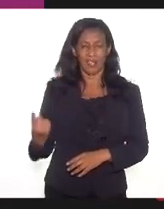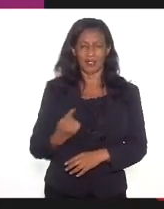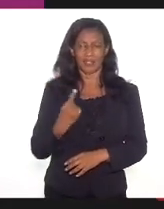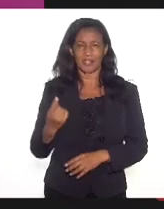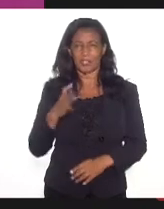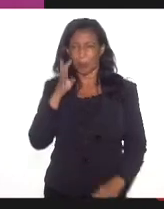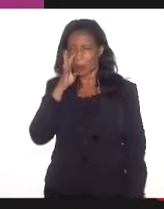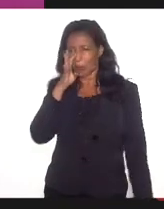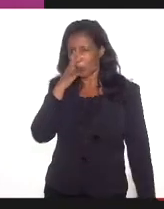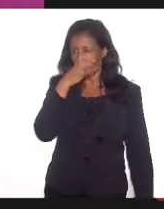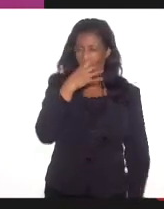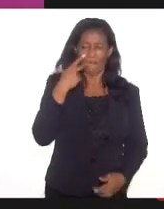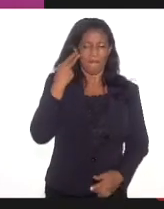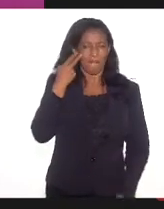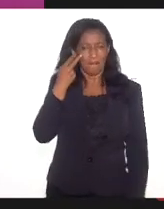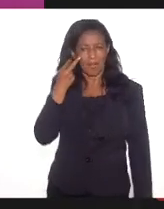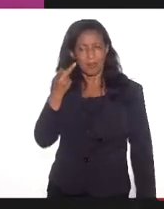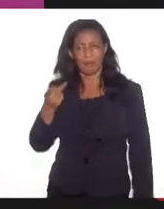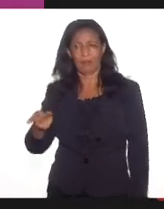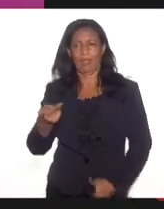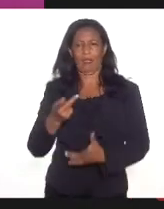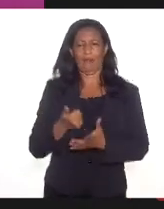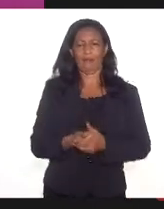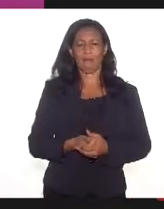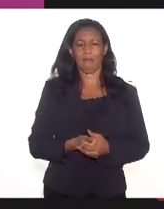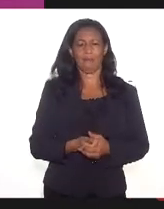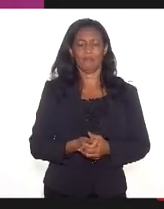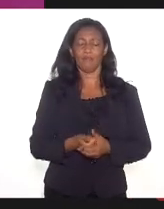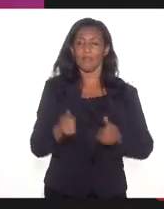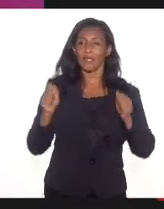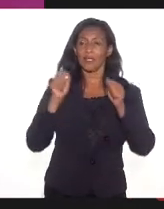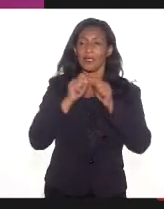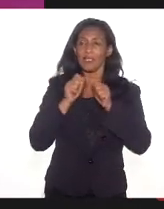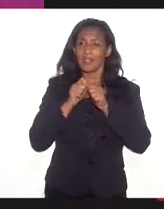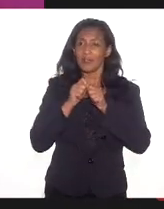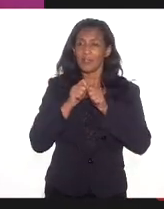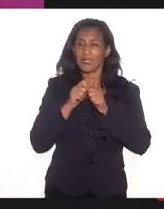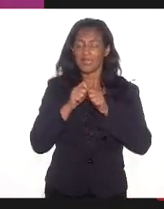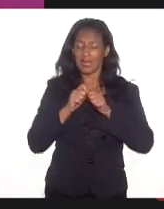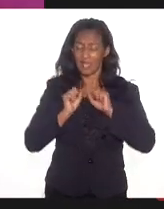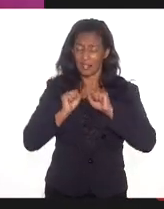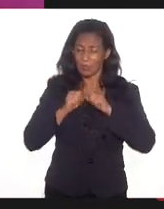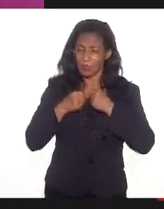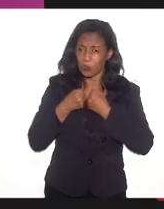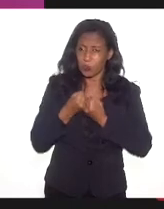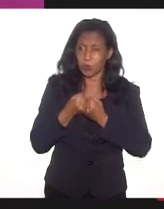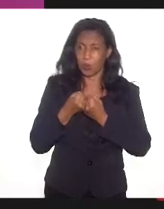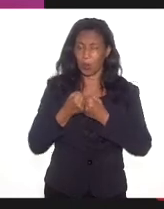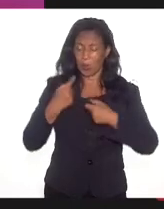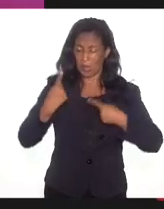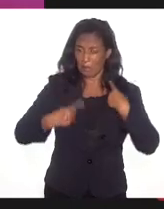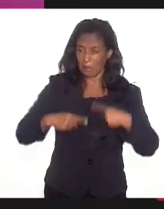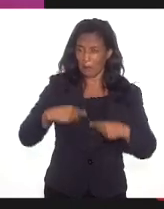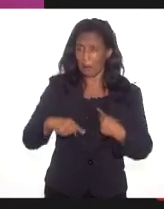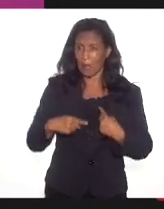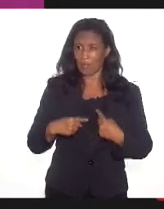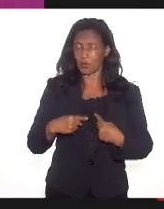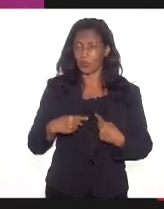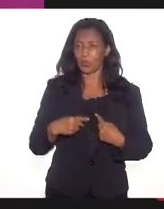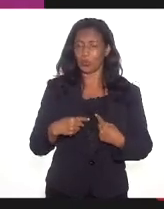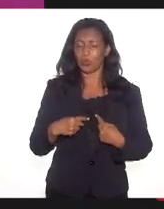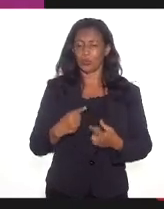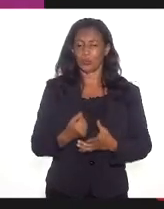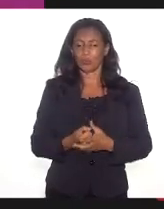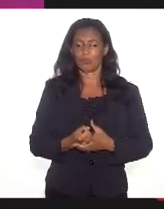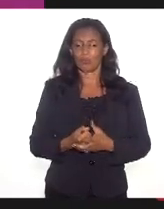visitar pautar e fazer a resistência e o embate político pra que